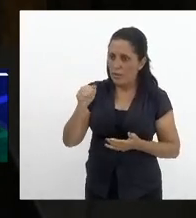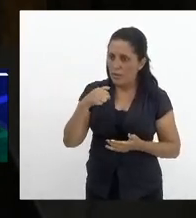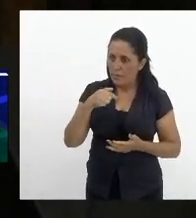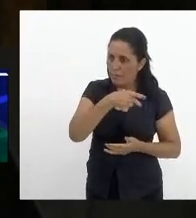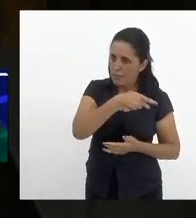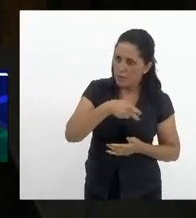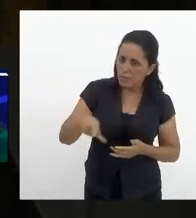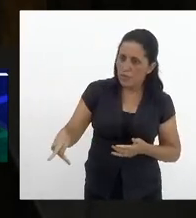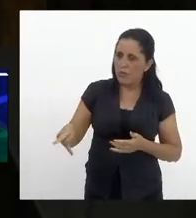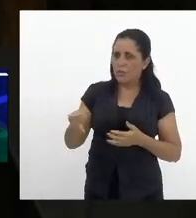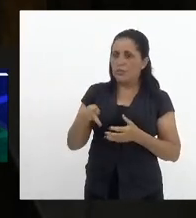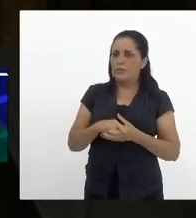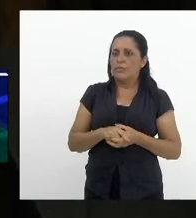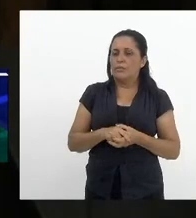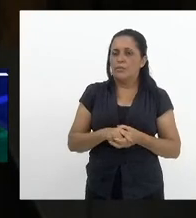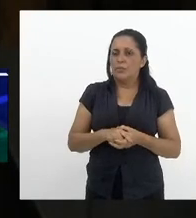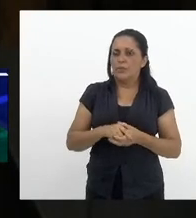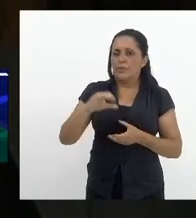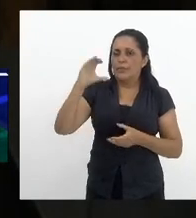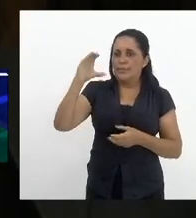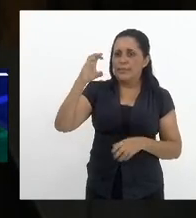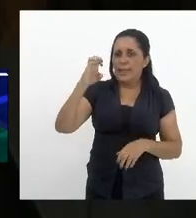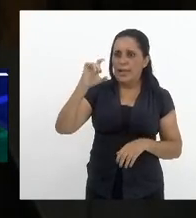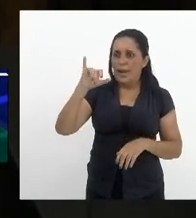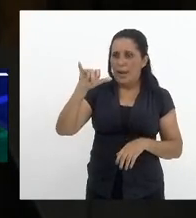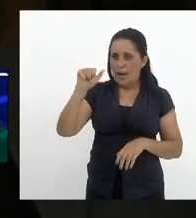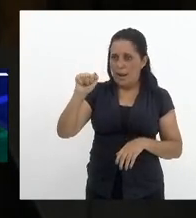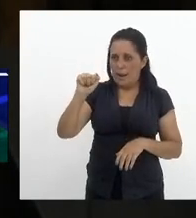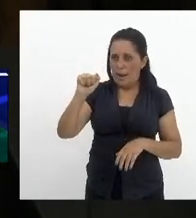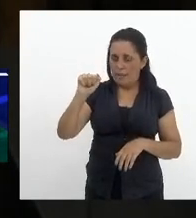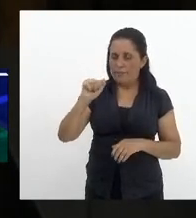presidia a sessão a deputada Célia Jordão,